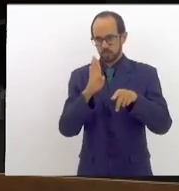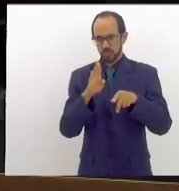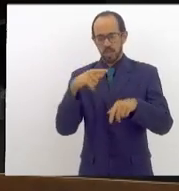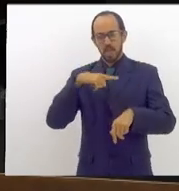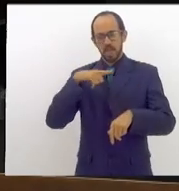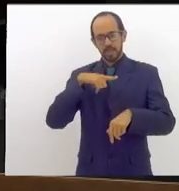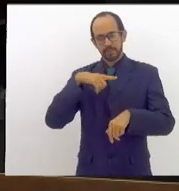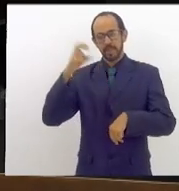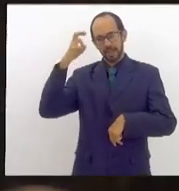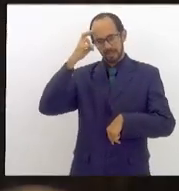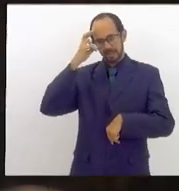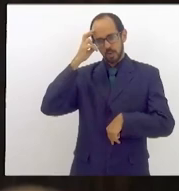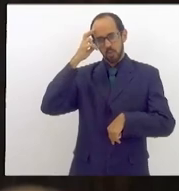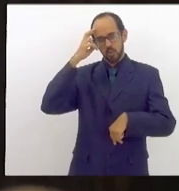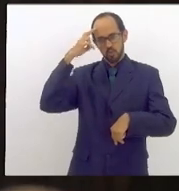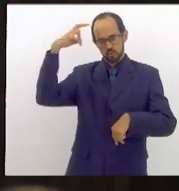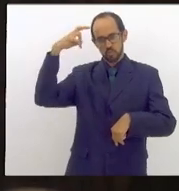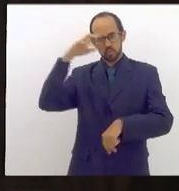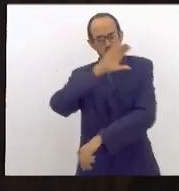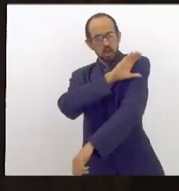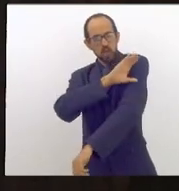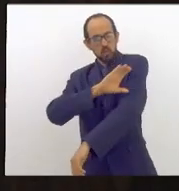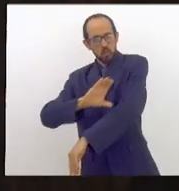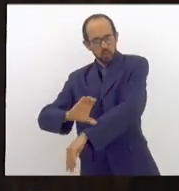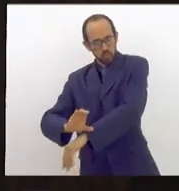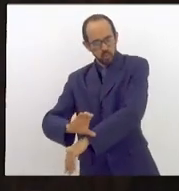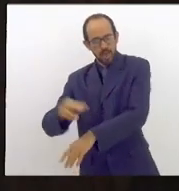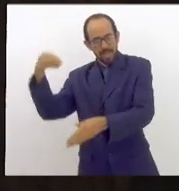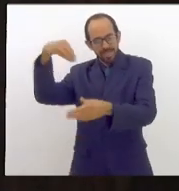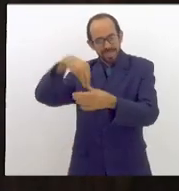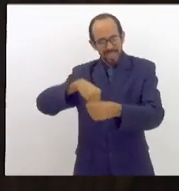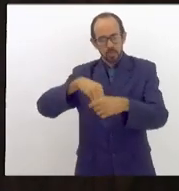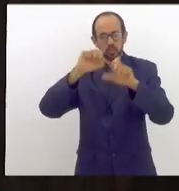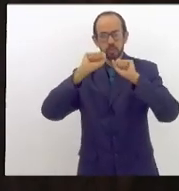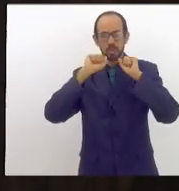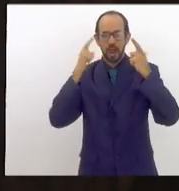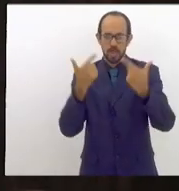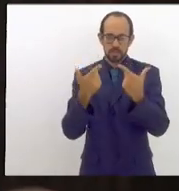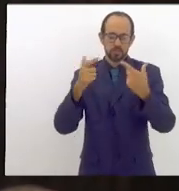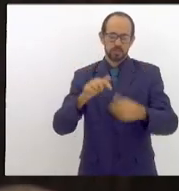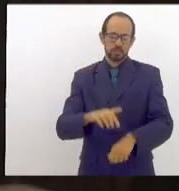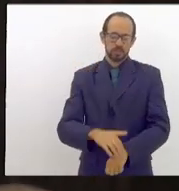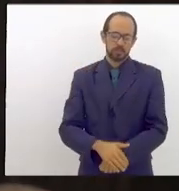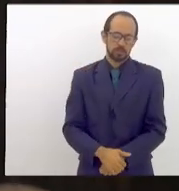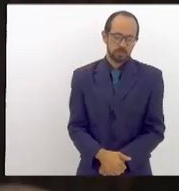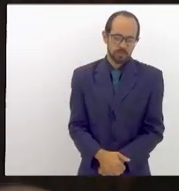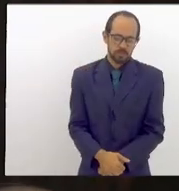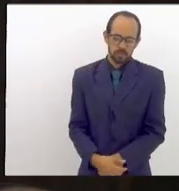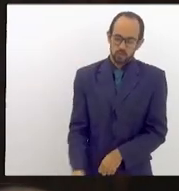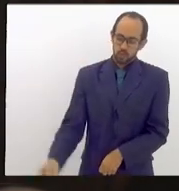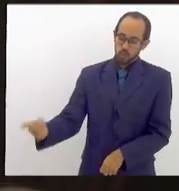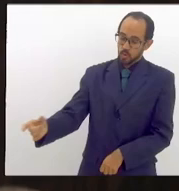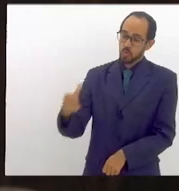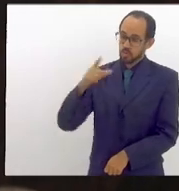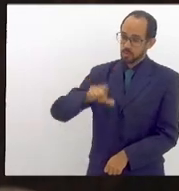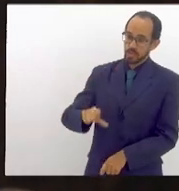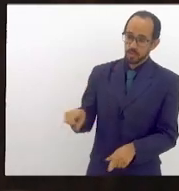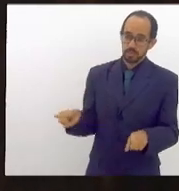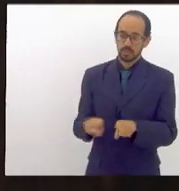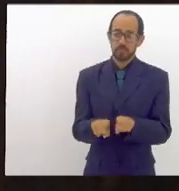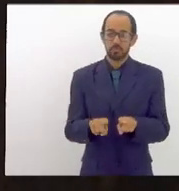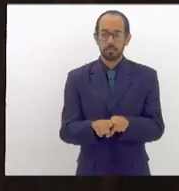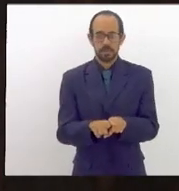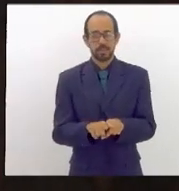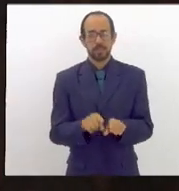popular brasileira para dentro da nossa casa Legislativa o senhor consegue até